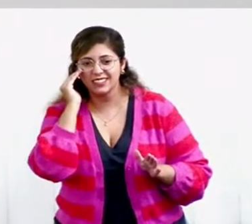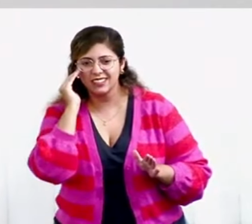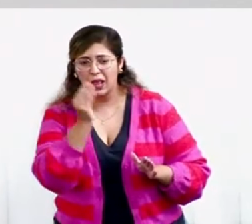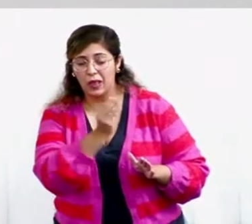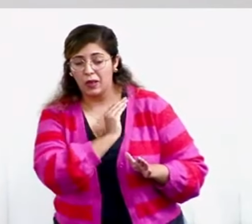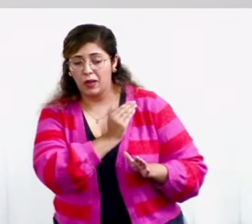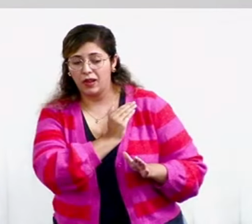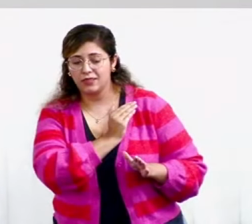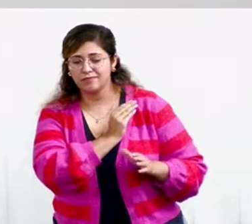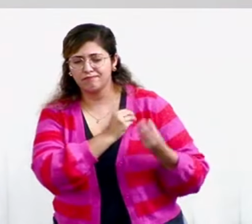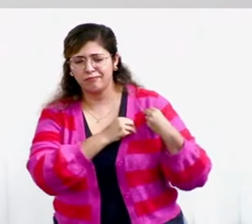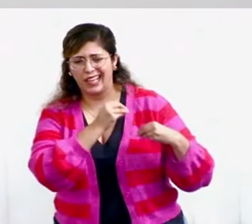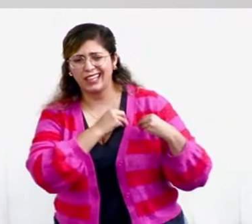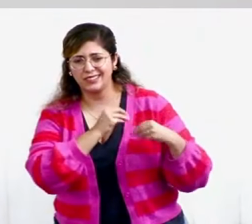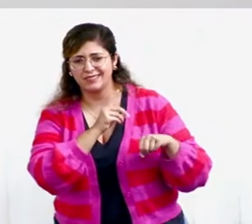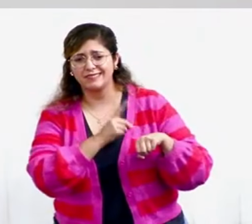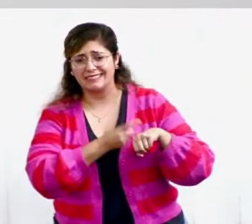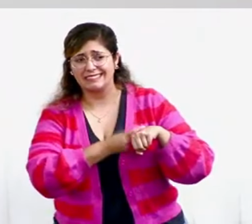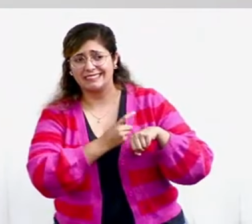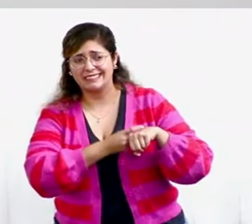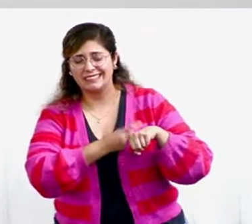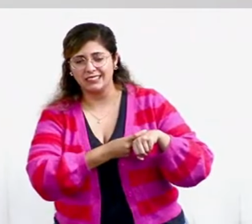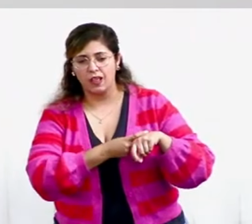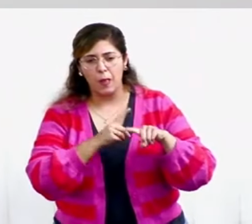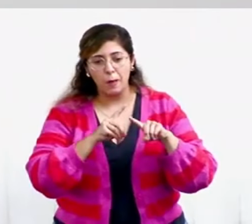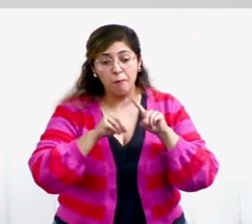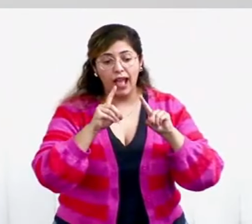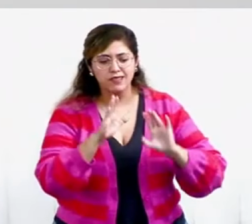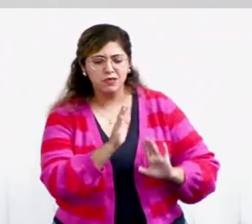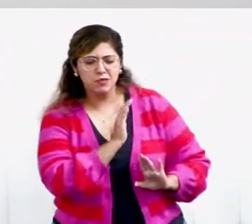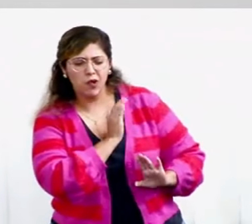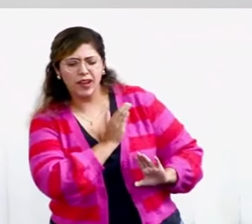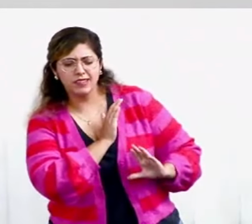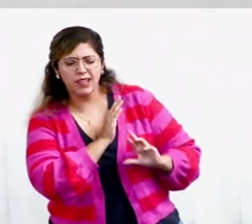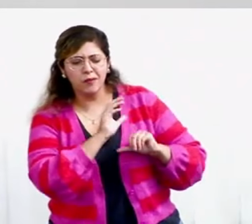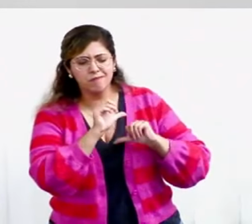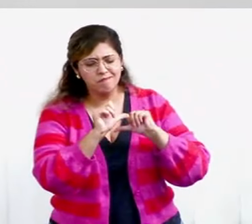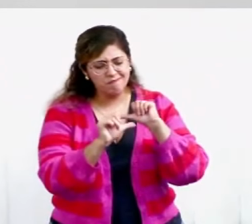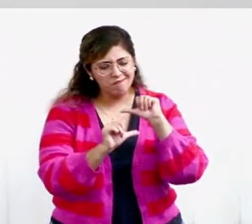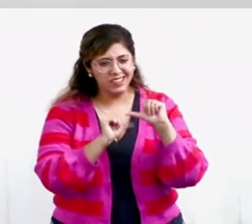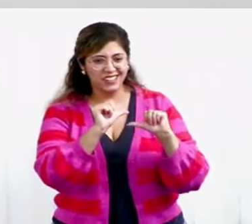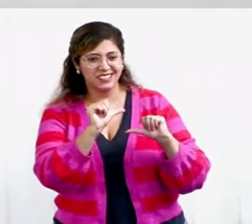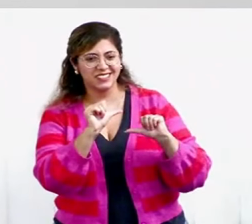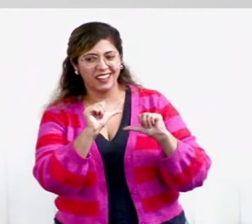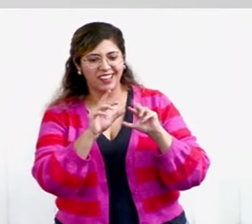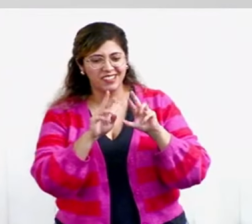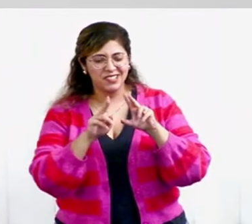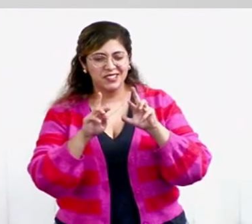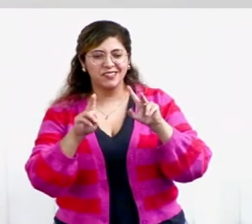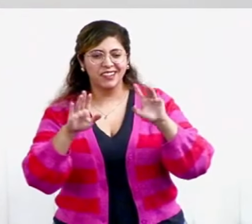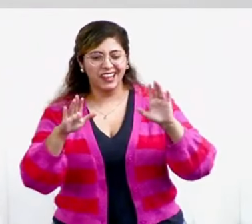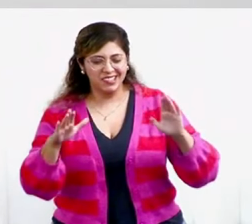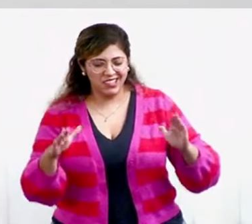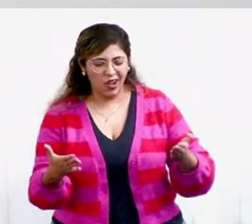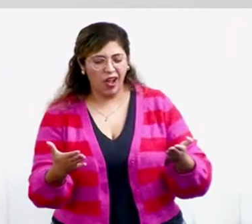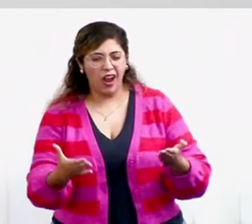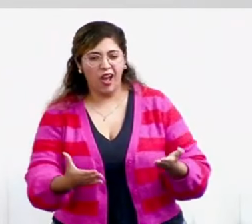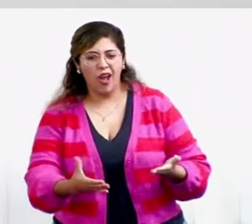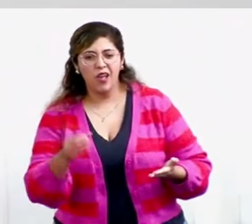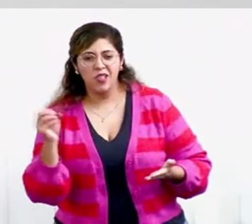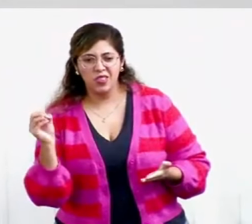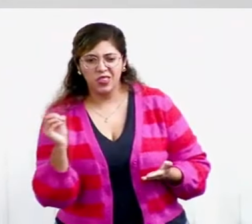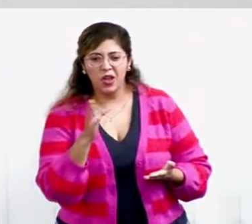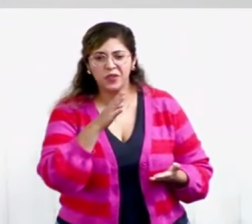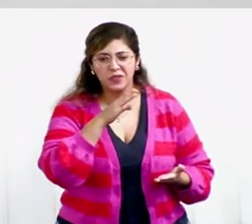transformado, que é o coração do novo homem. E nós veremos isso nos versos de 17 a 19, o primeiro